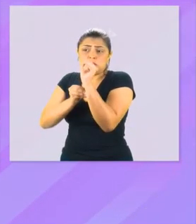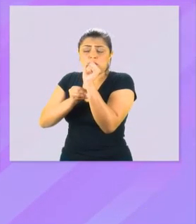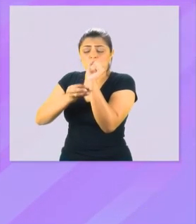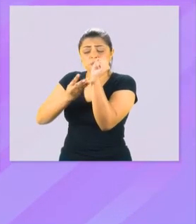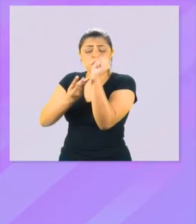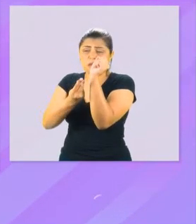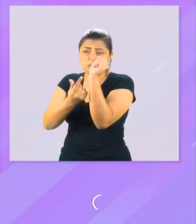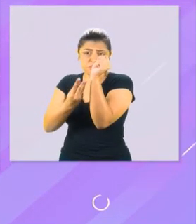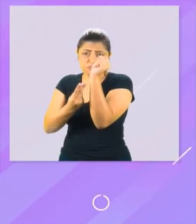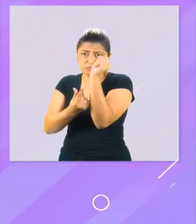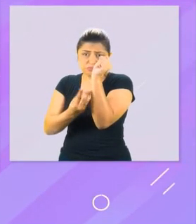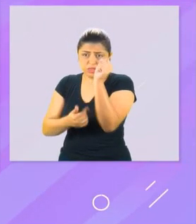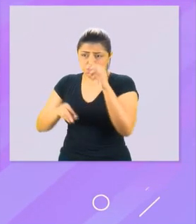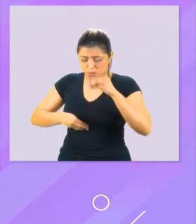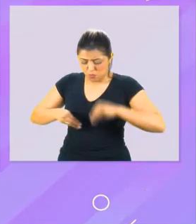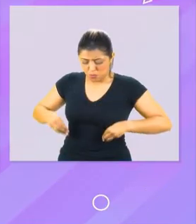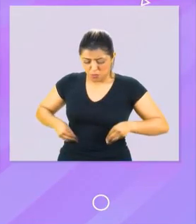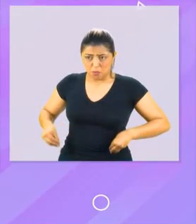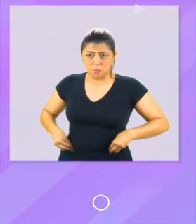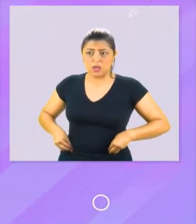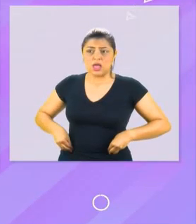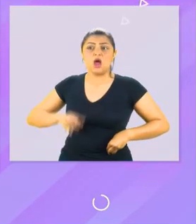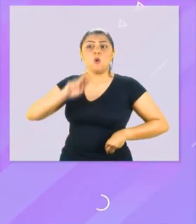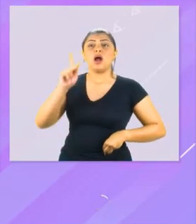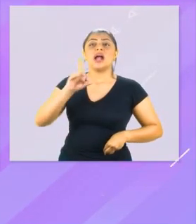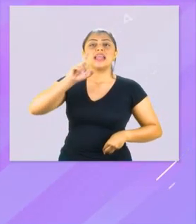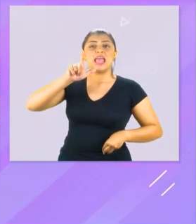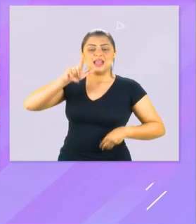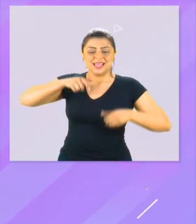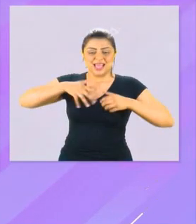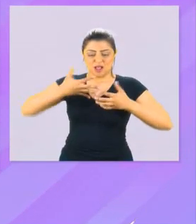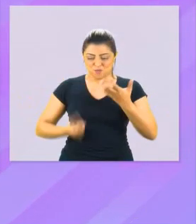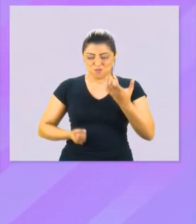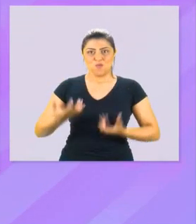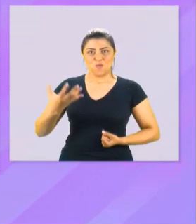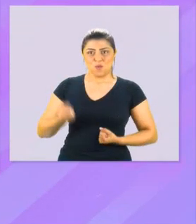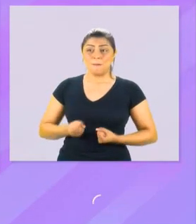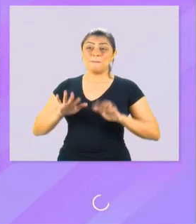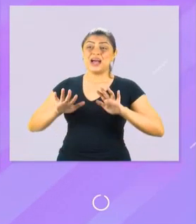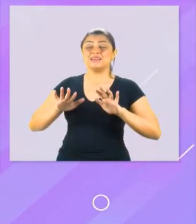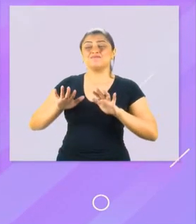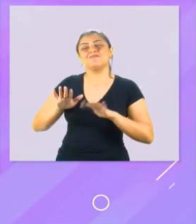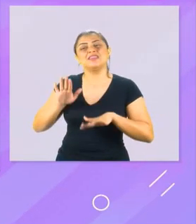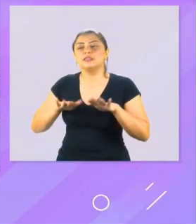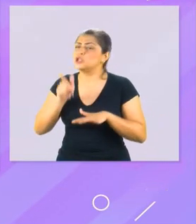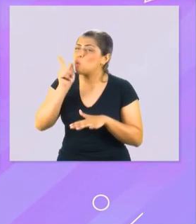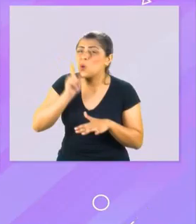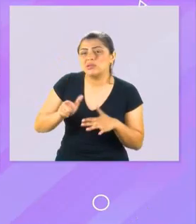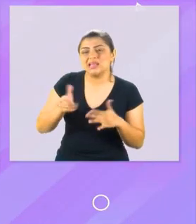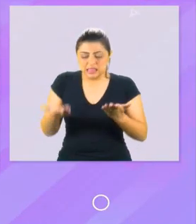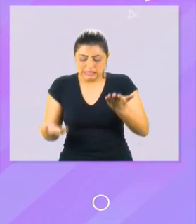Se houver o depósito de algum excesso de colesterol aqui nos vasos sanguíneos, o HDL consegue